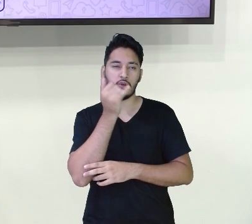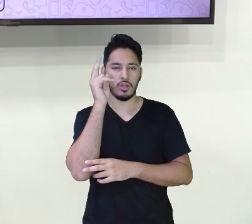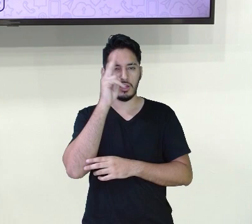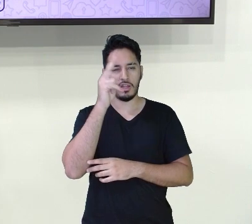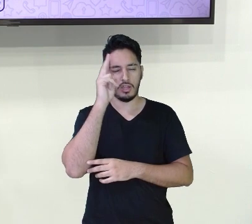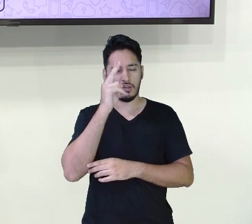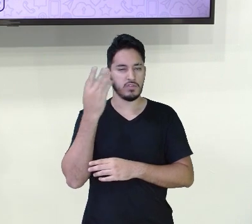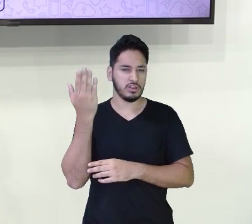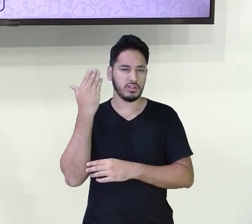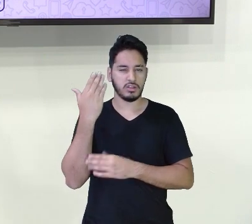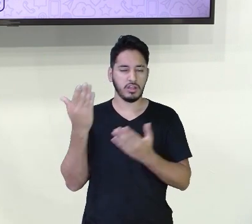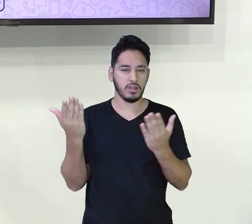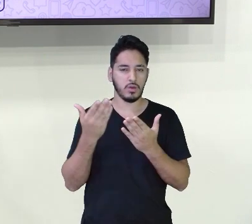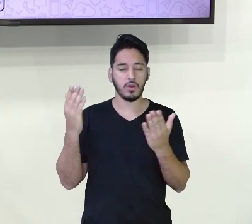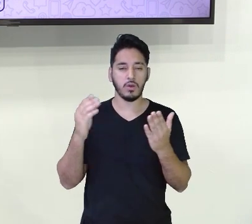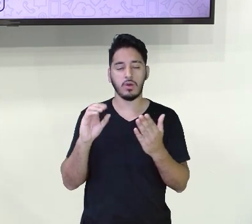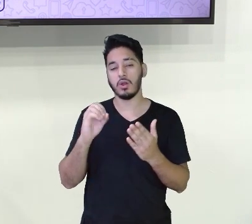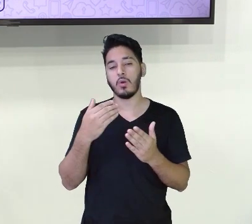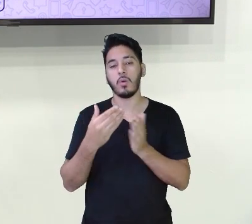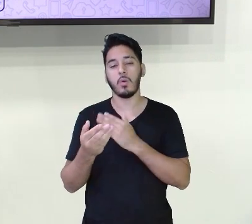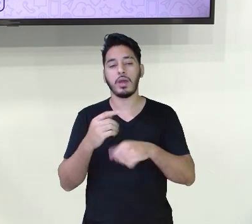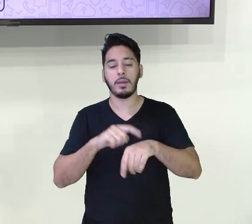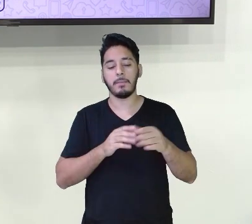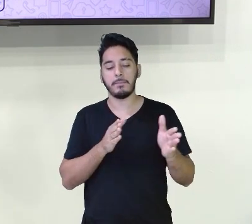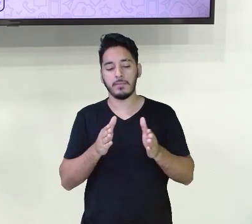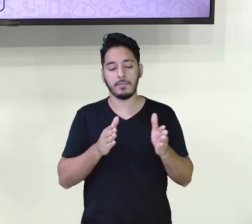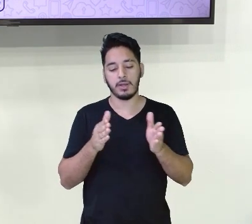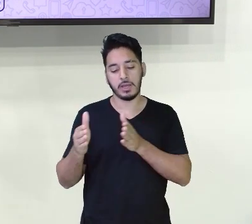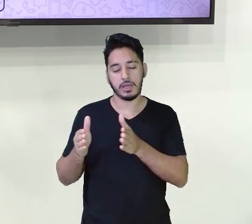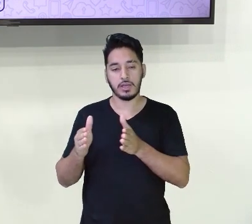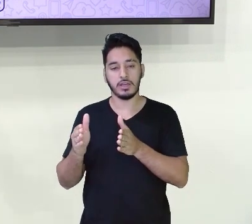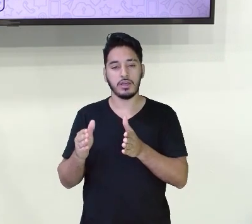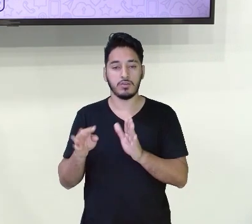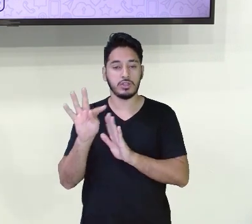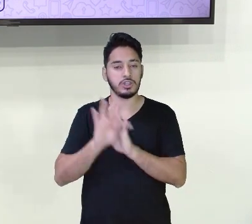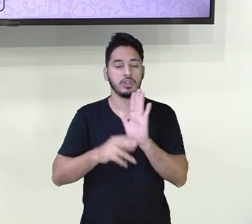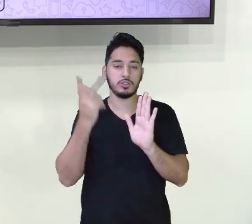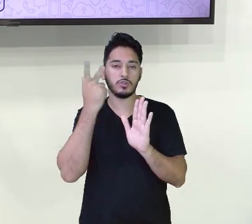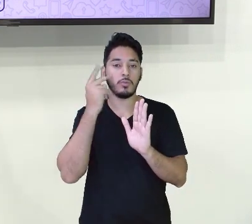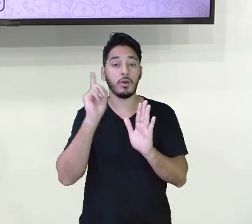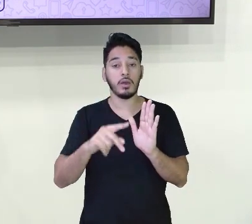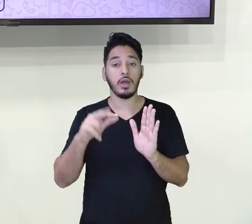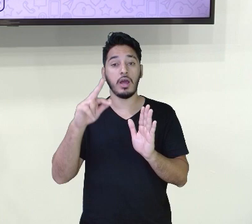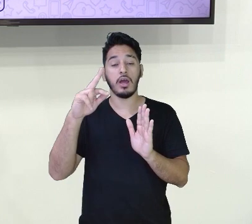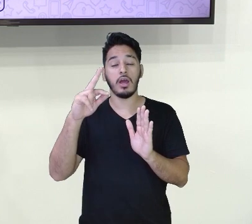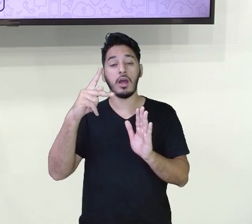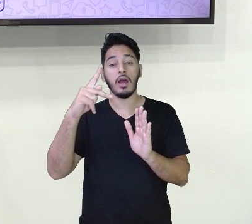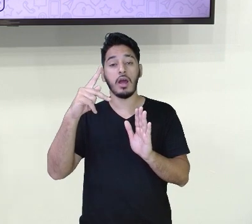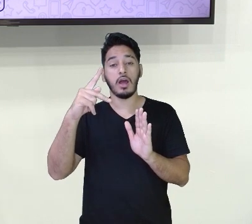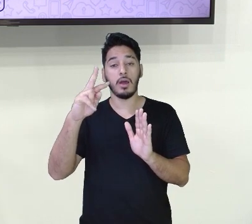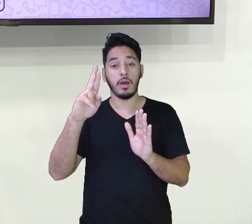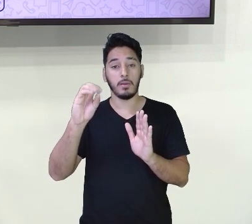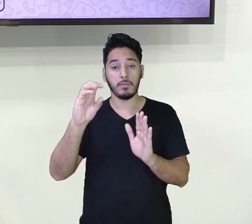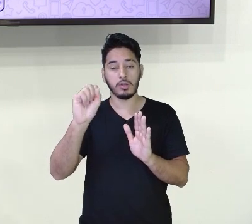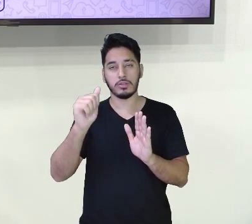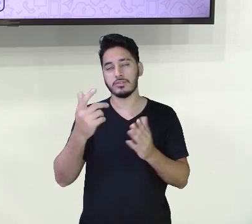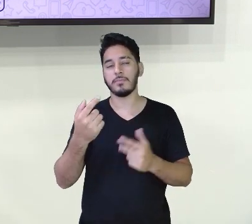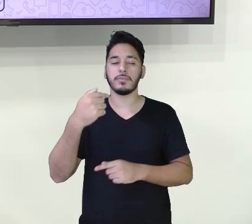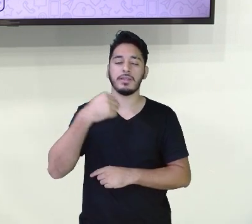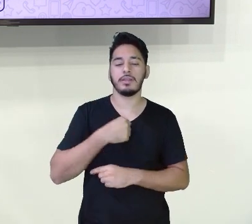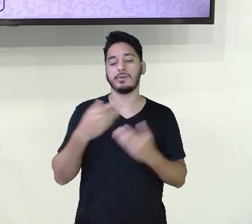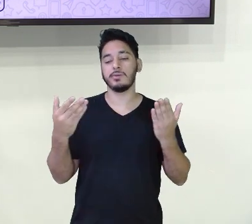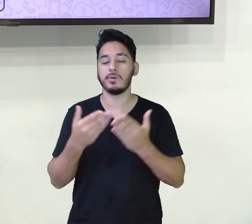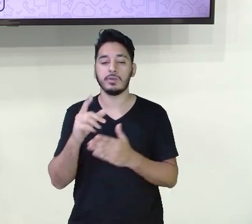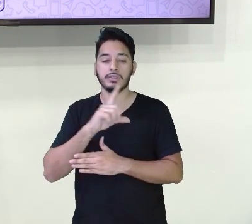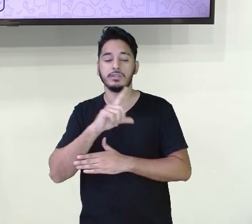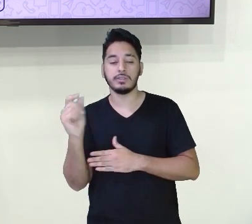aconteceu recentemente, ou em qualquer período, em texto normal, é a prosa, tá? Por exemplo, eu